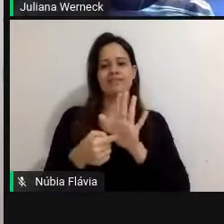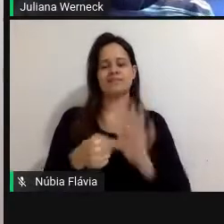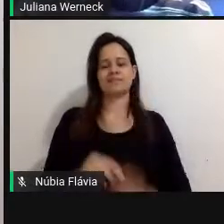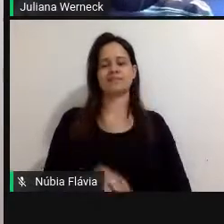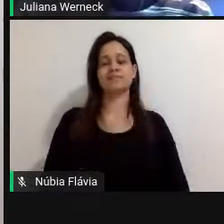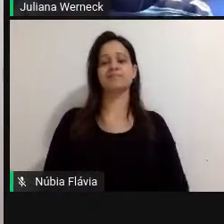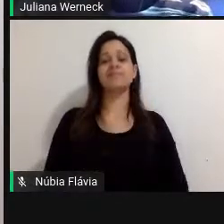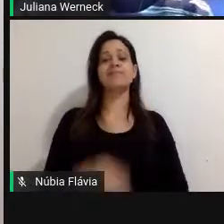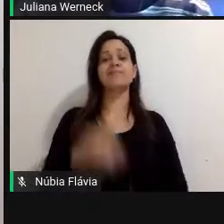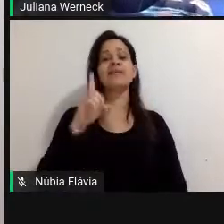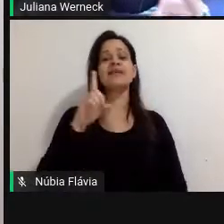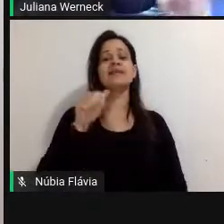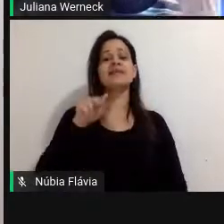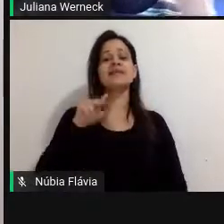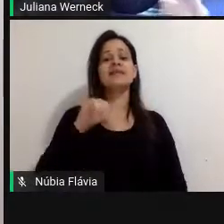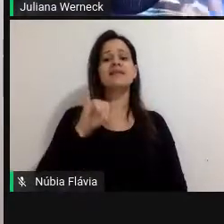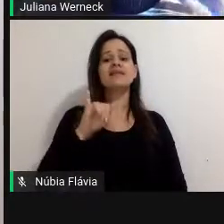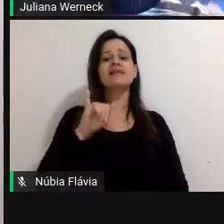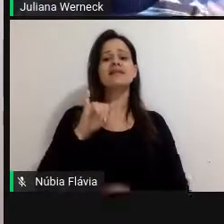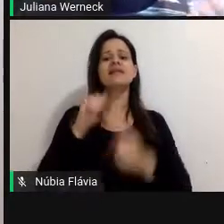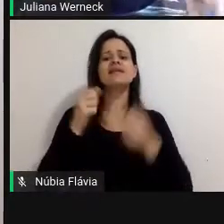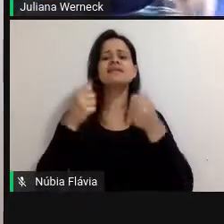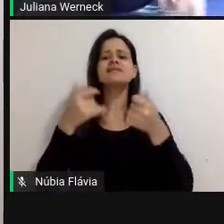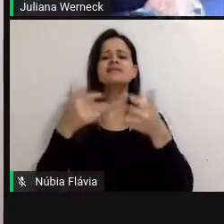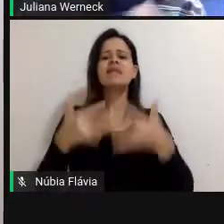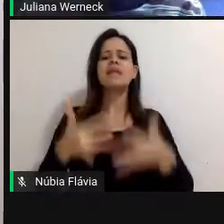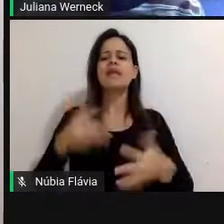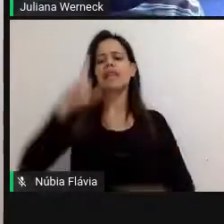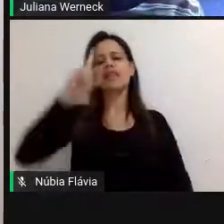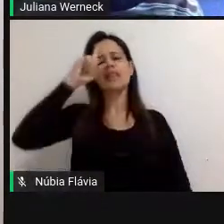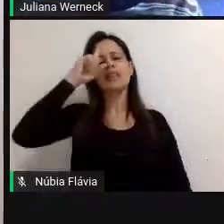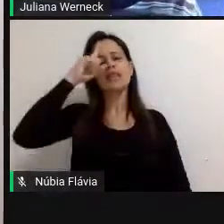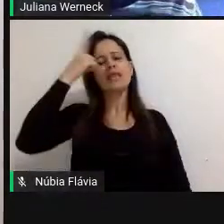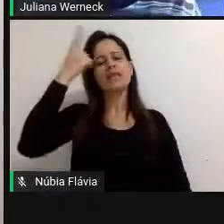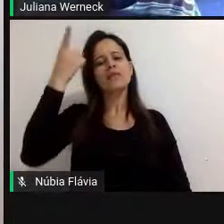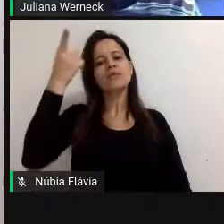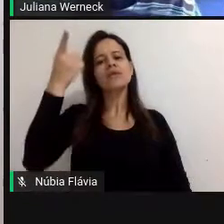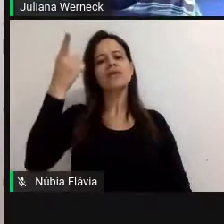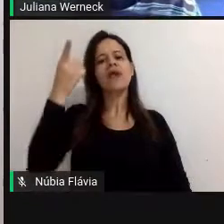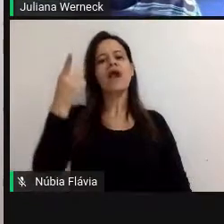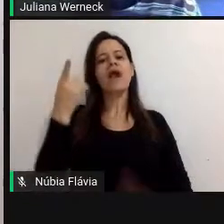E que ela faz isso de uma forma tão natural, né, tão habilidosa.